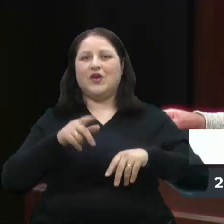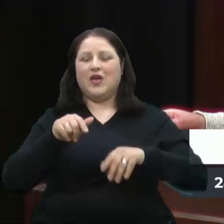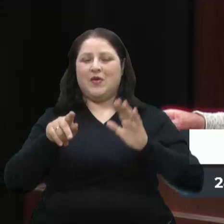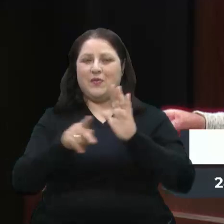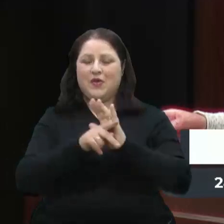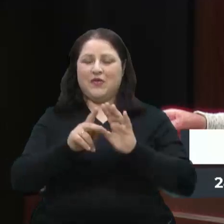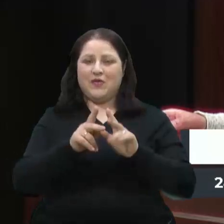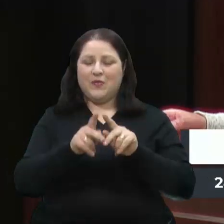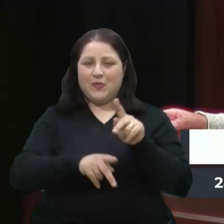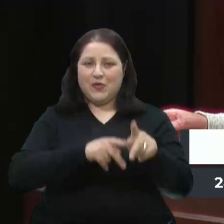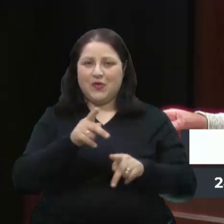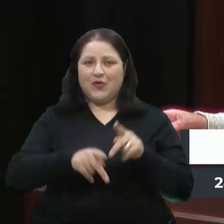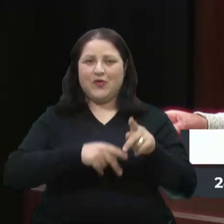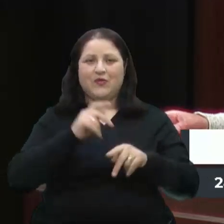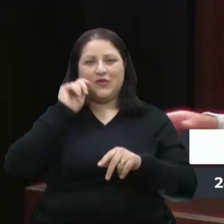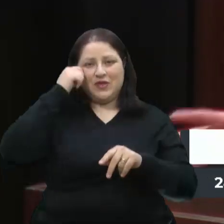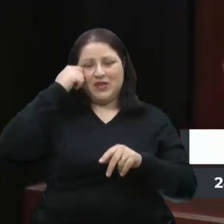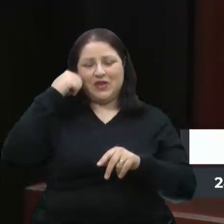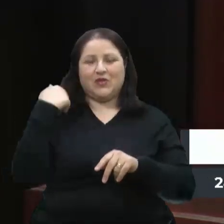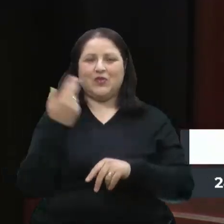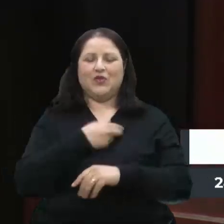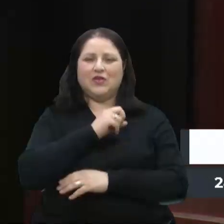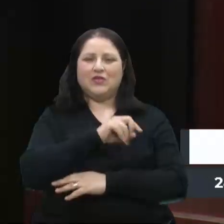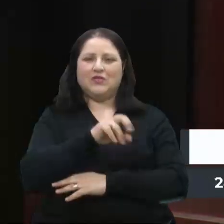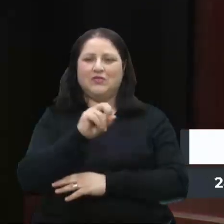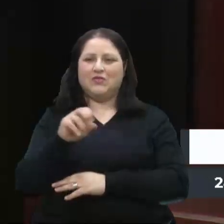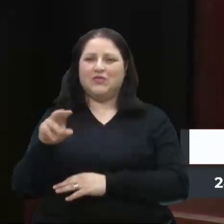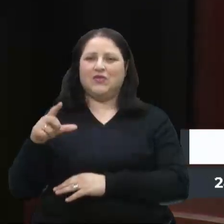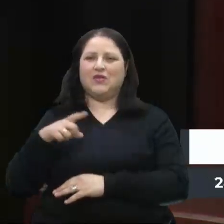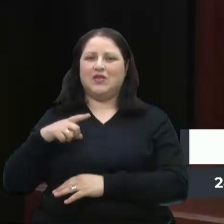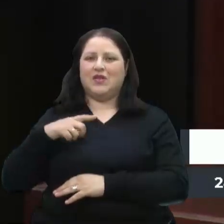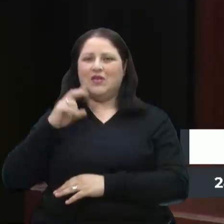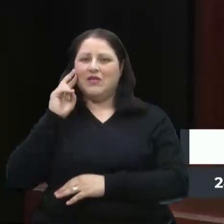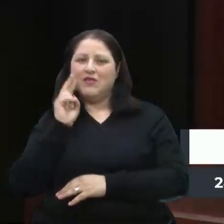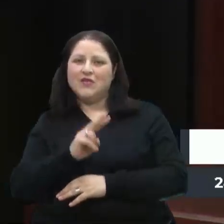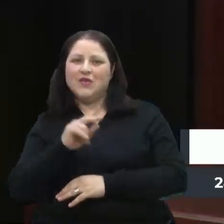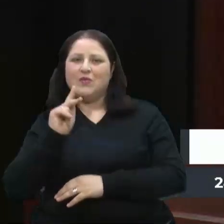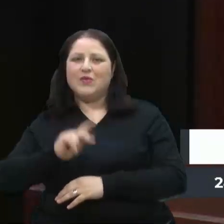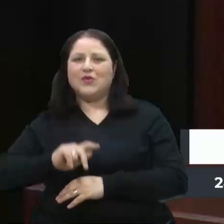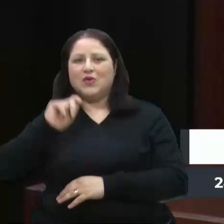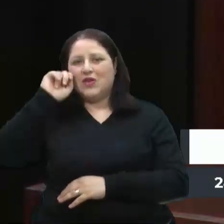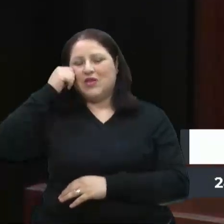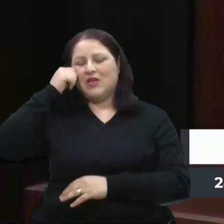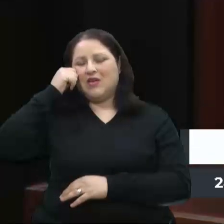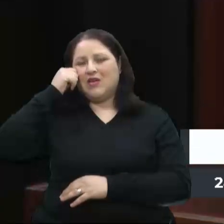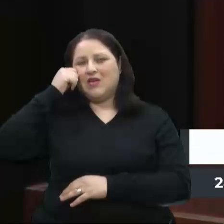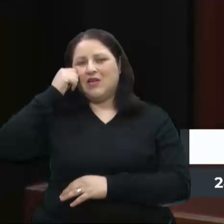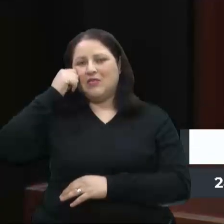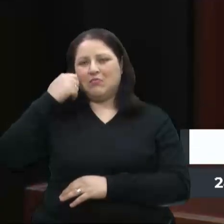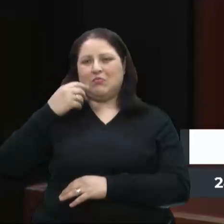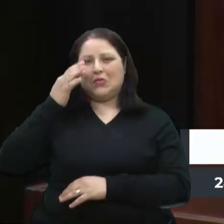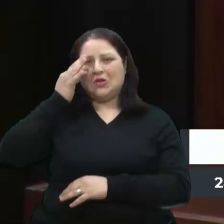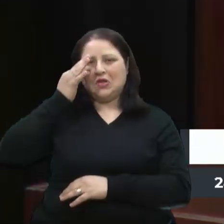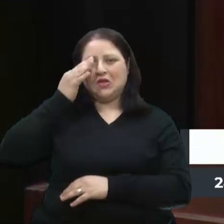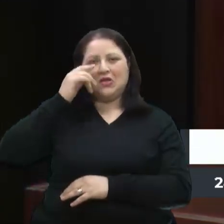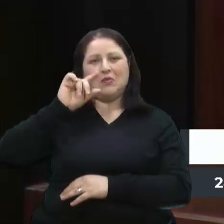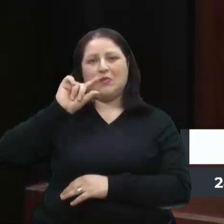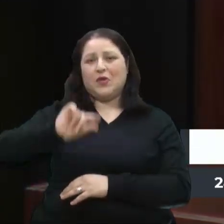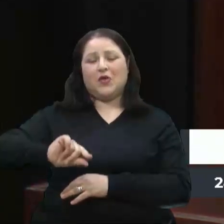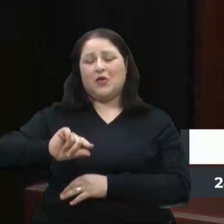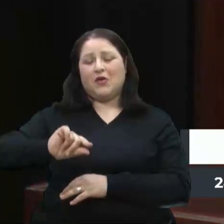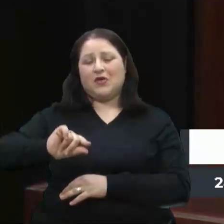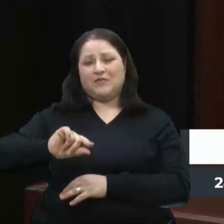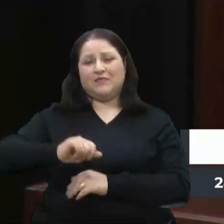povo negro, a gente viu que a presença das pessoas negras ainda era em menor número. O